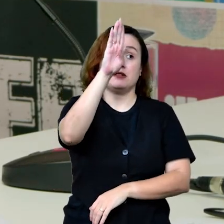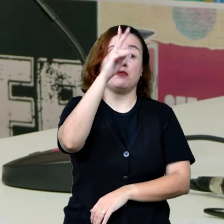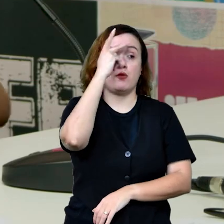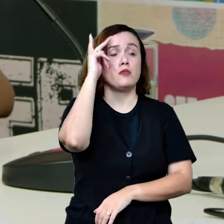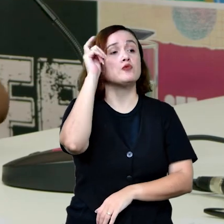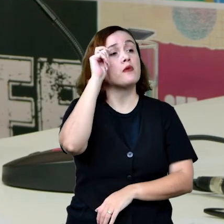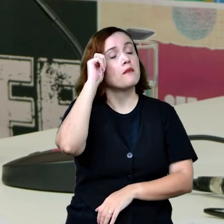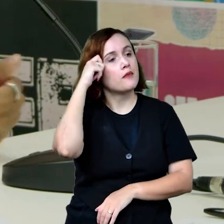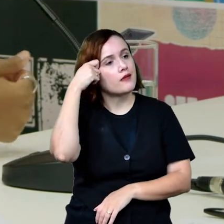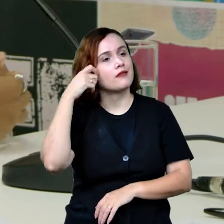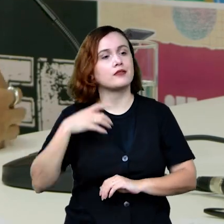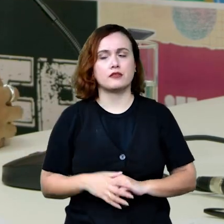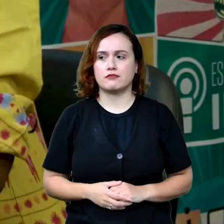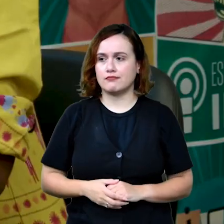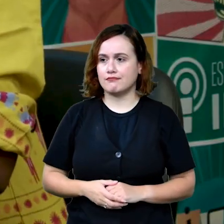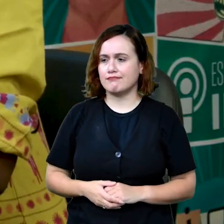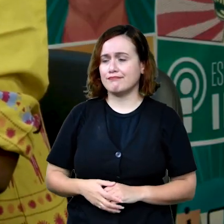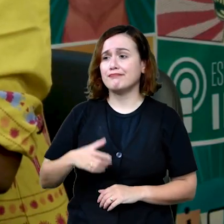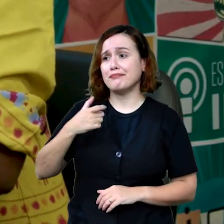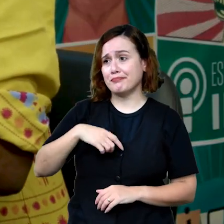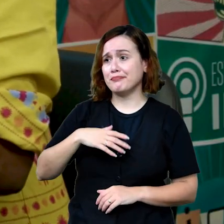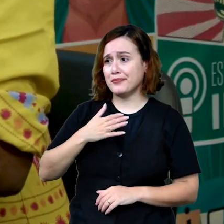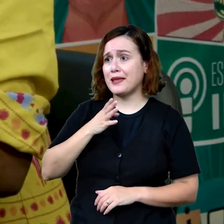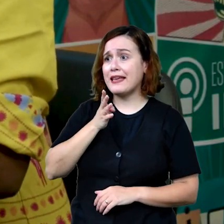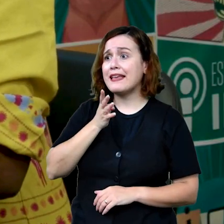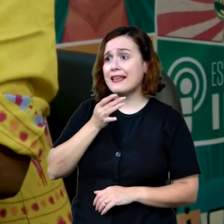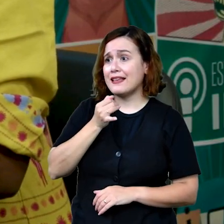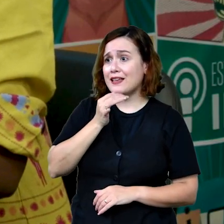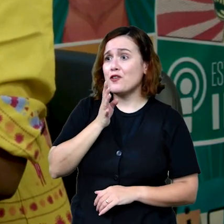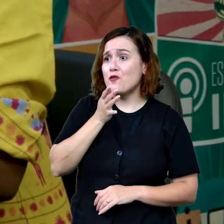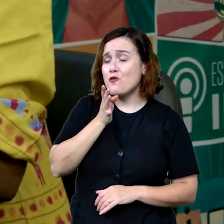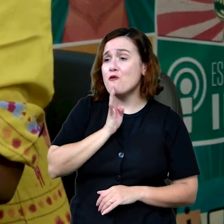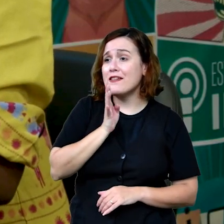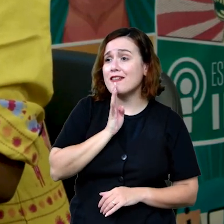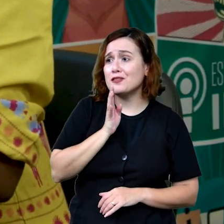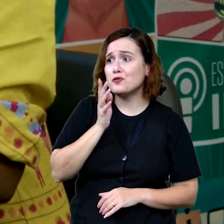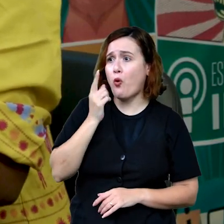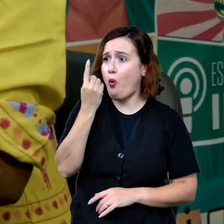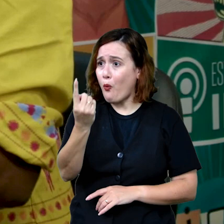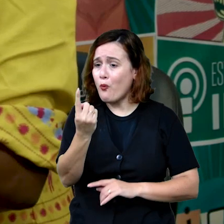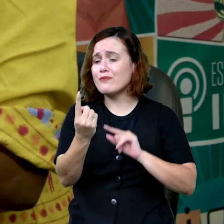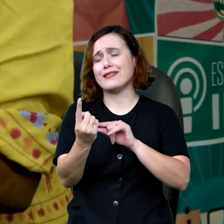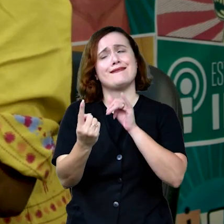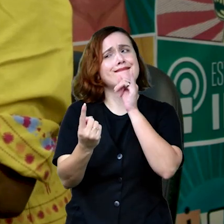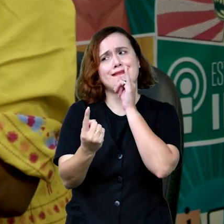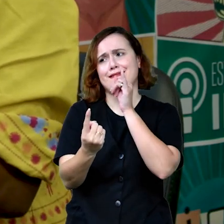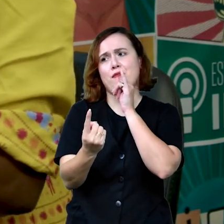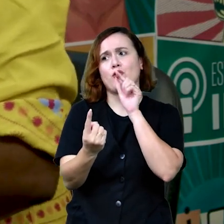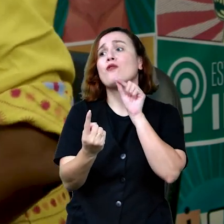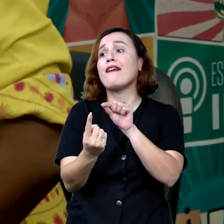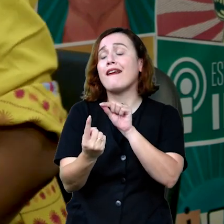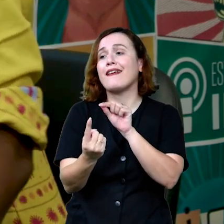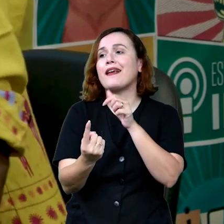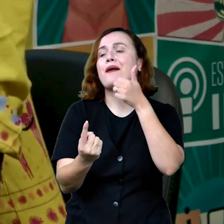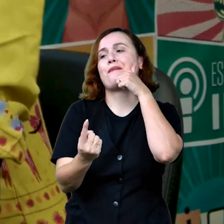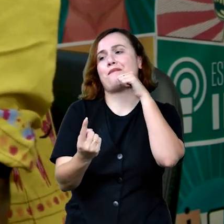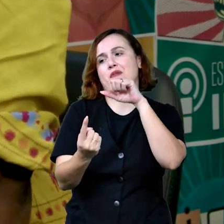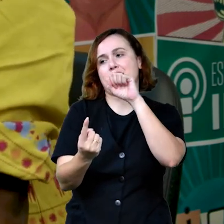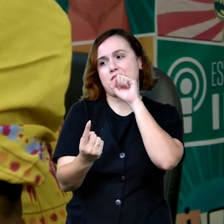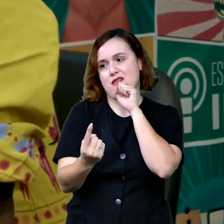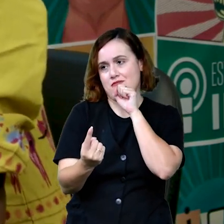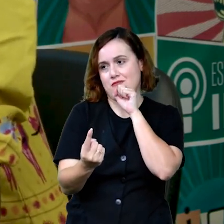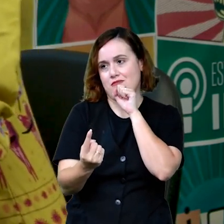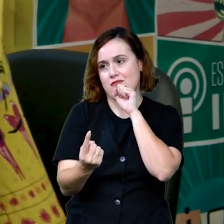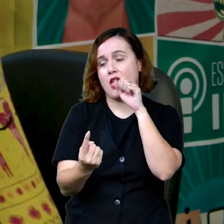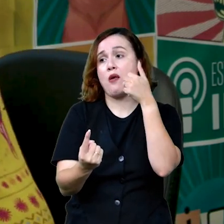periferia. Eu acho que eu tenho um exemplo dentro de casa que escancara isso. Se não fosse o estudo, minha mãe não teria chegado onde chegou. E não é papo de meritocracia,